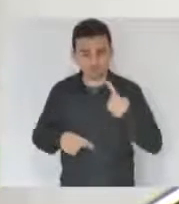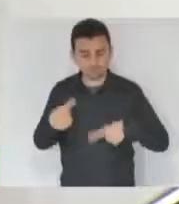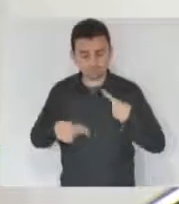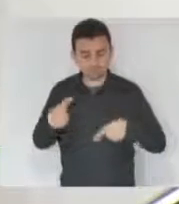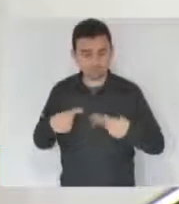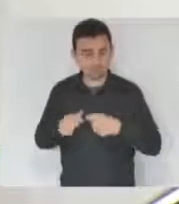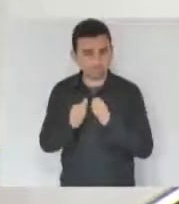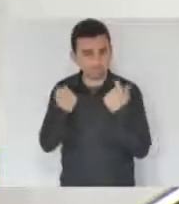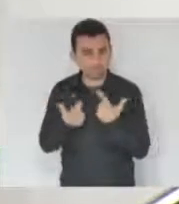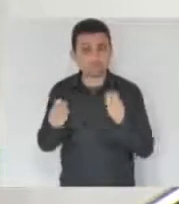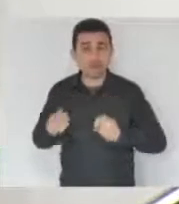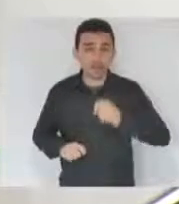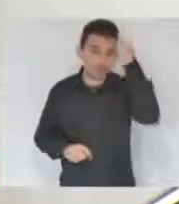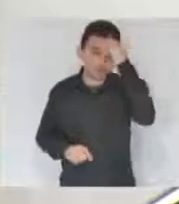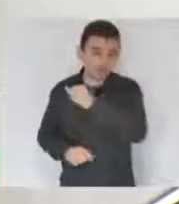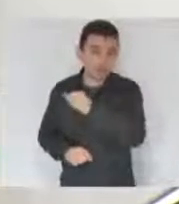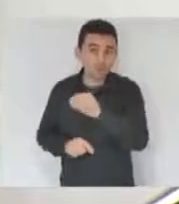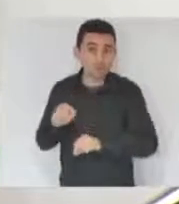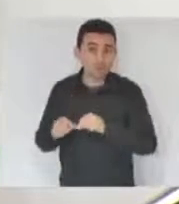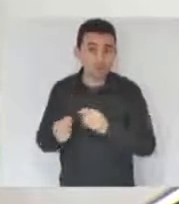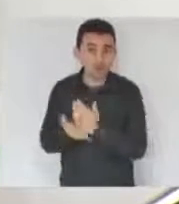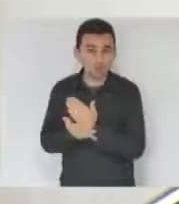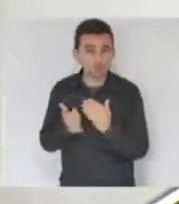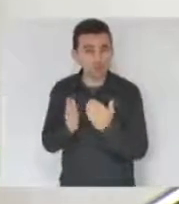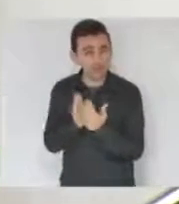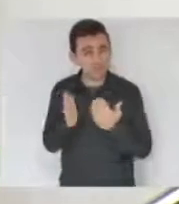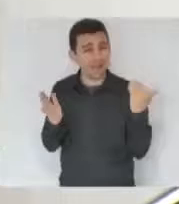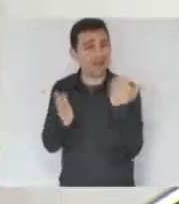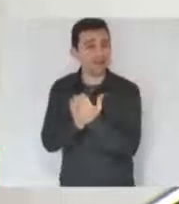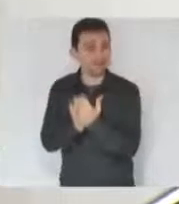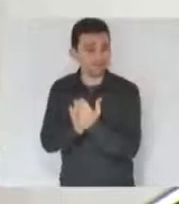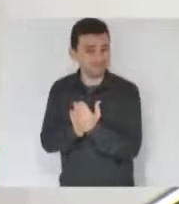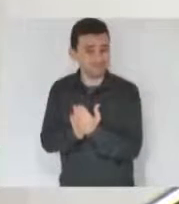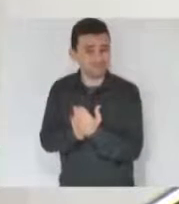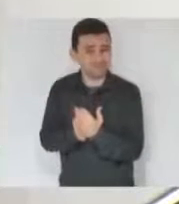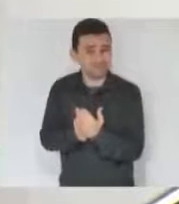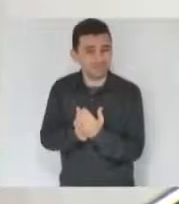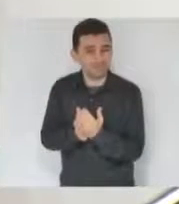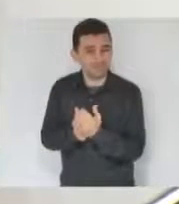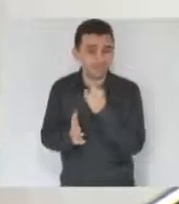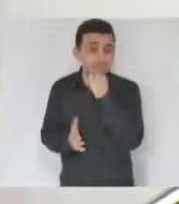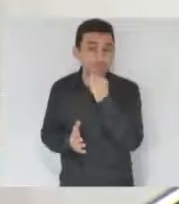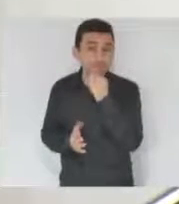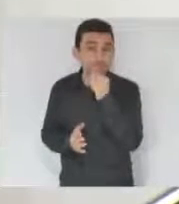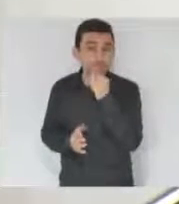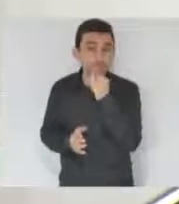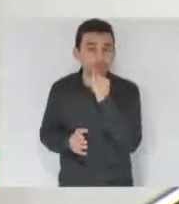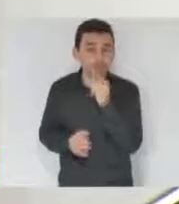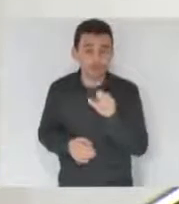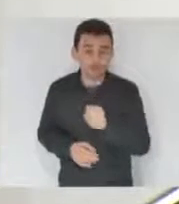evitar contenciosos que nós temos hoje em Santa Catarina, como o caso da